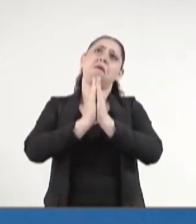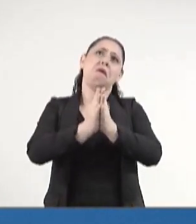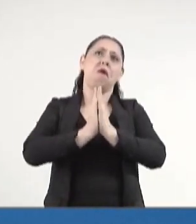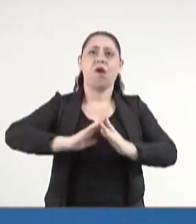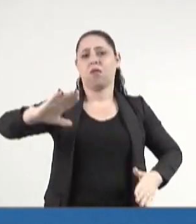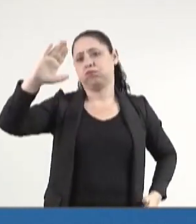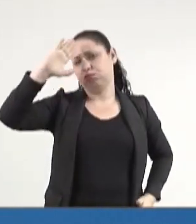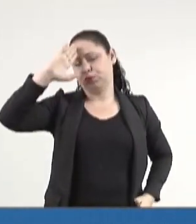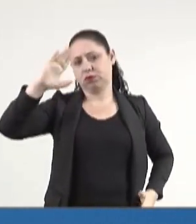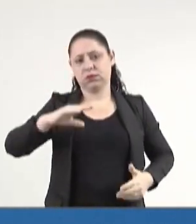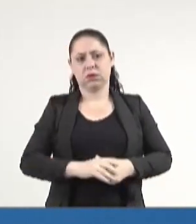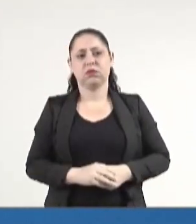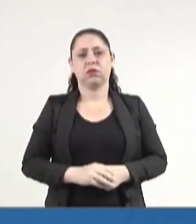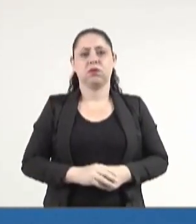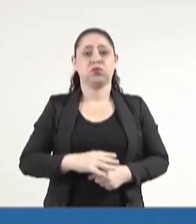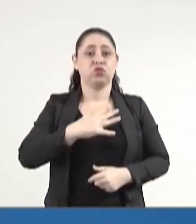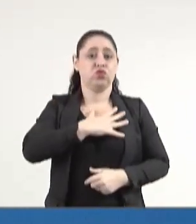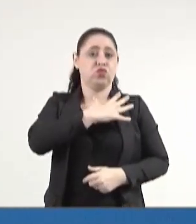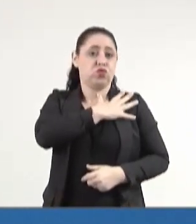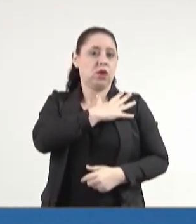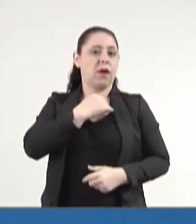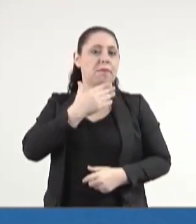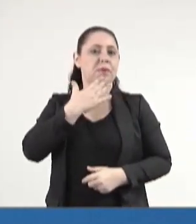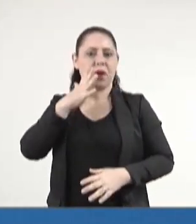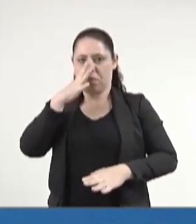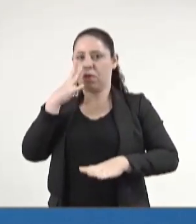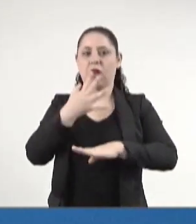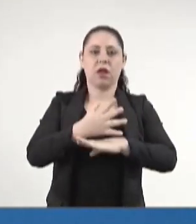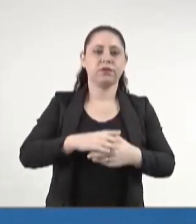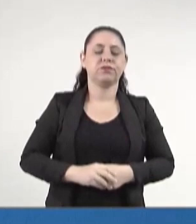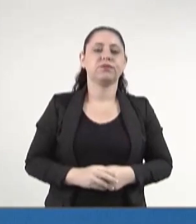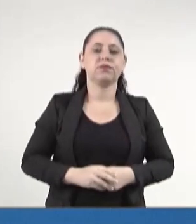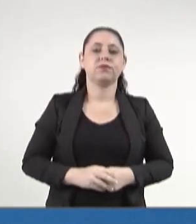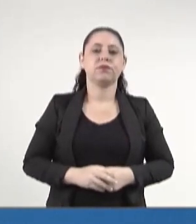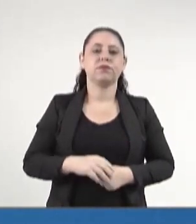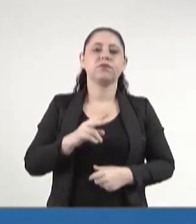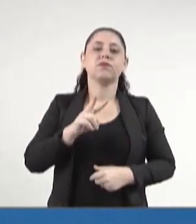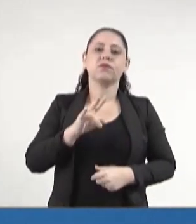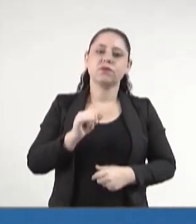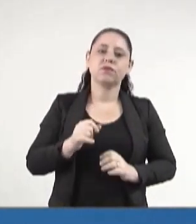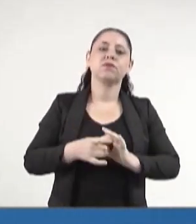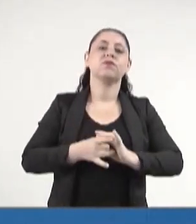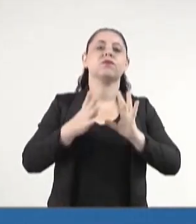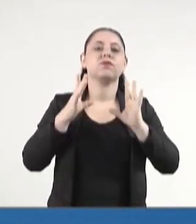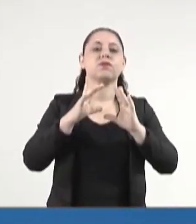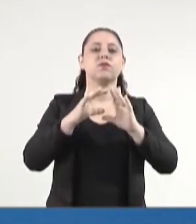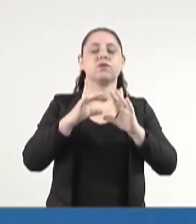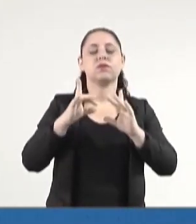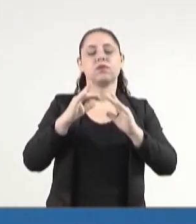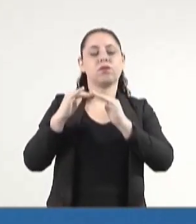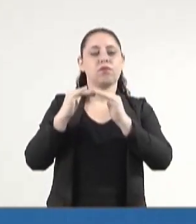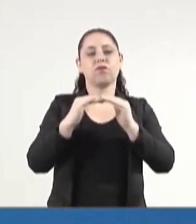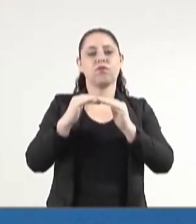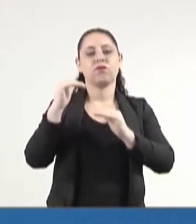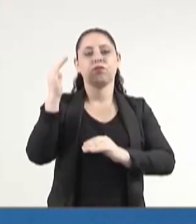Deus, para os militares, para os milicos, para o general, sim, para intervir. Viva a democracia, viva o Brasil,